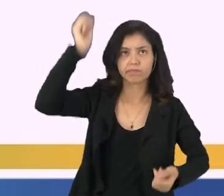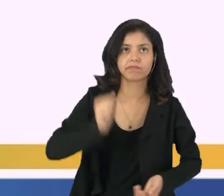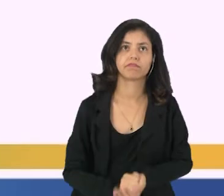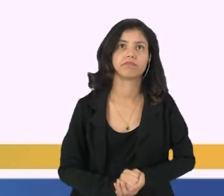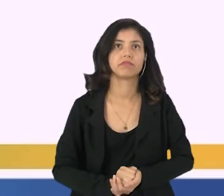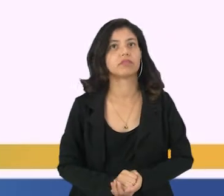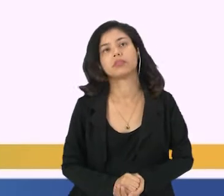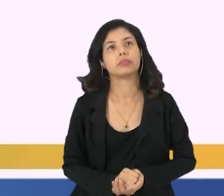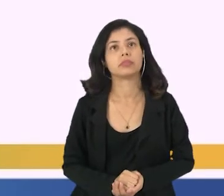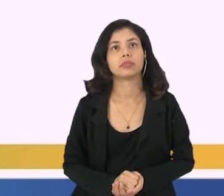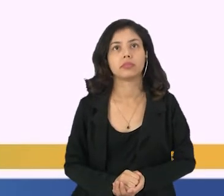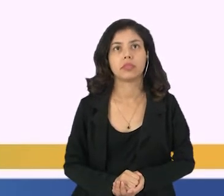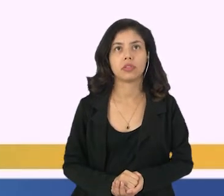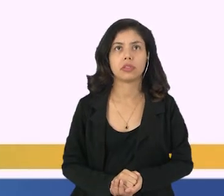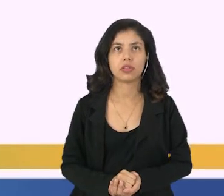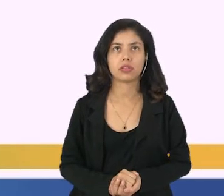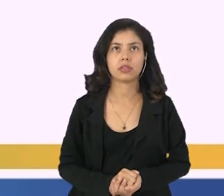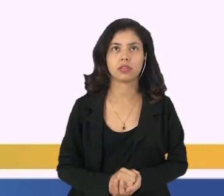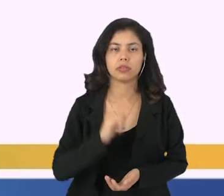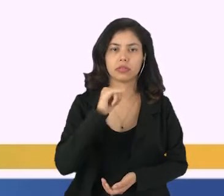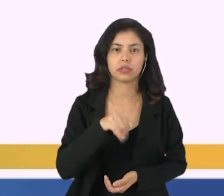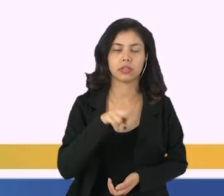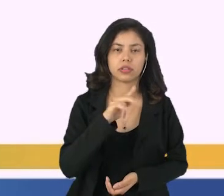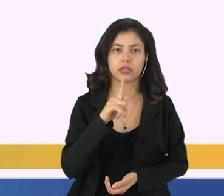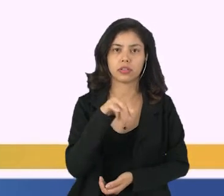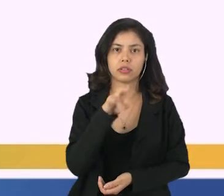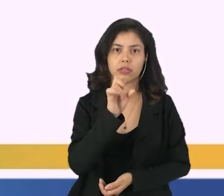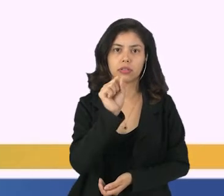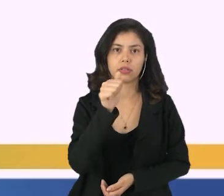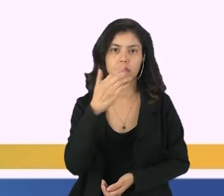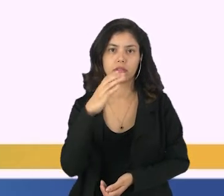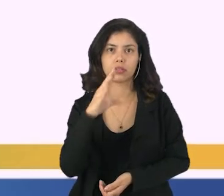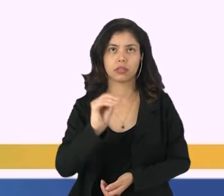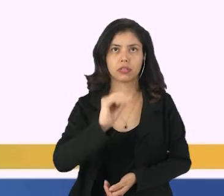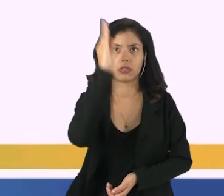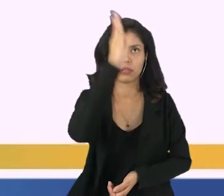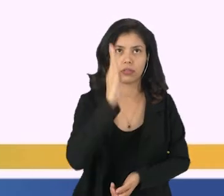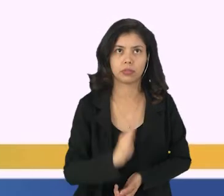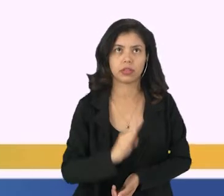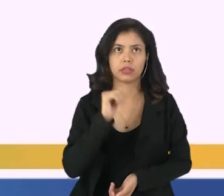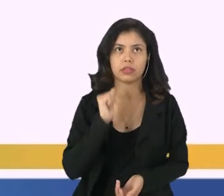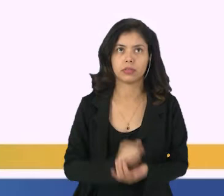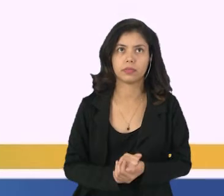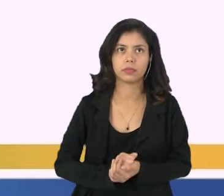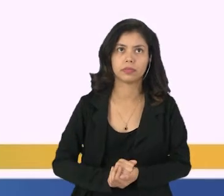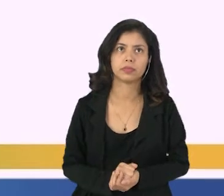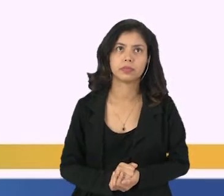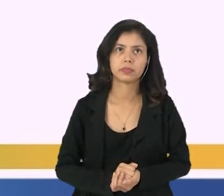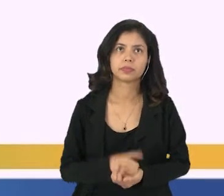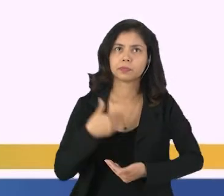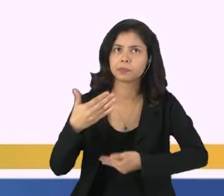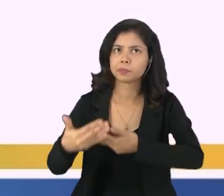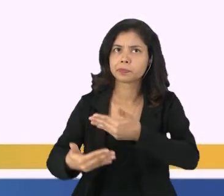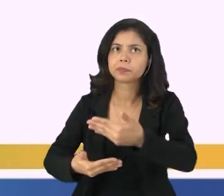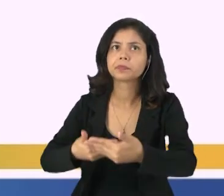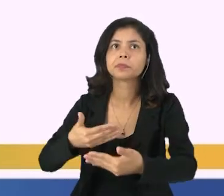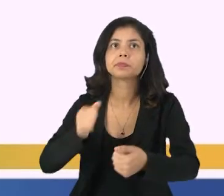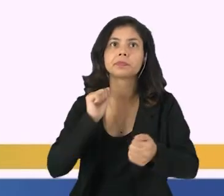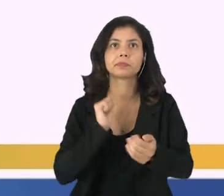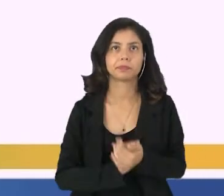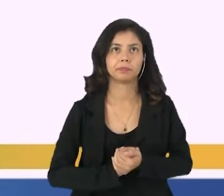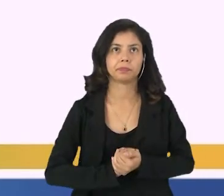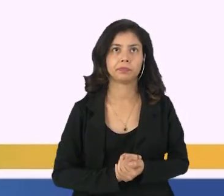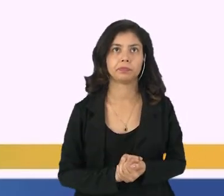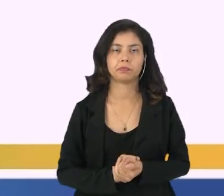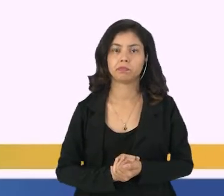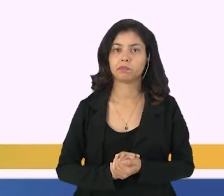pessoal? Pessoal, nesse período a gente tem a presença de inquisições, né? A gente tem um processo de inquisições no